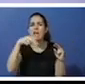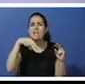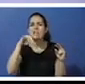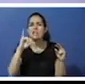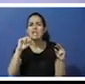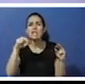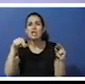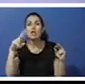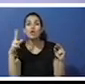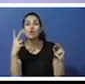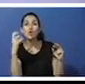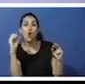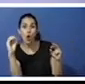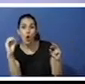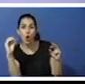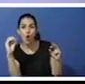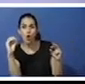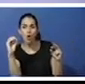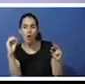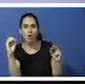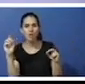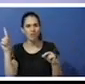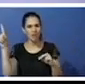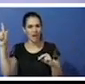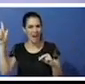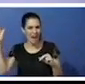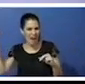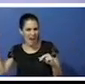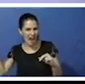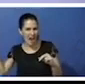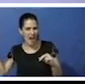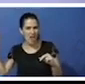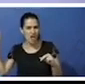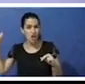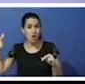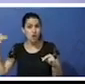ninho? Verruga? Carinho?